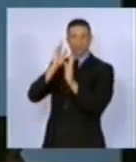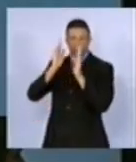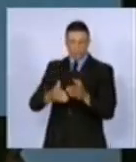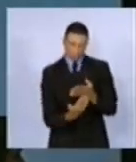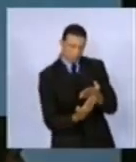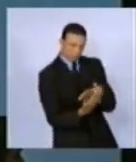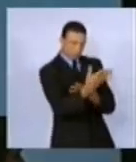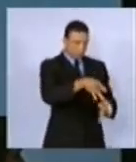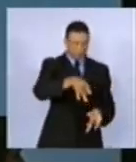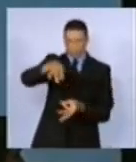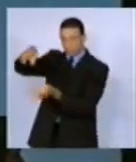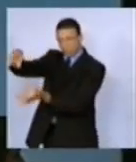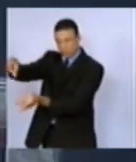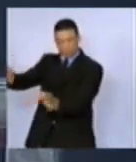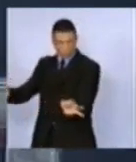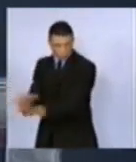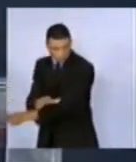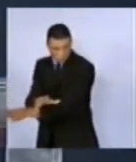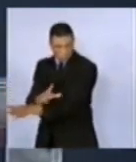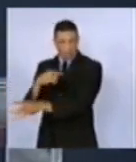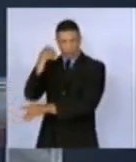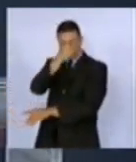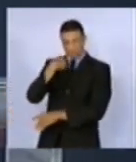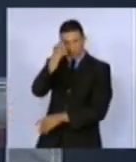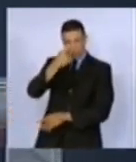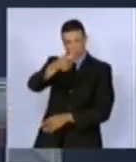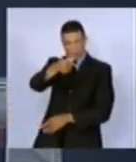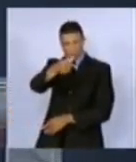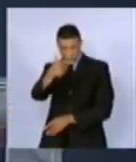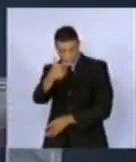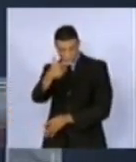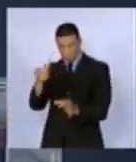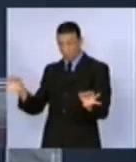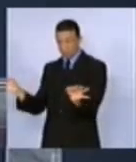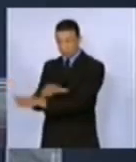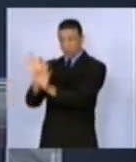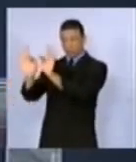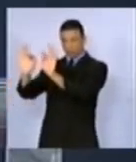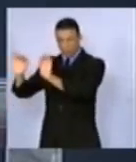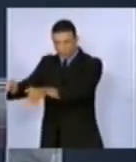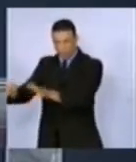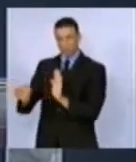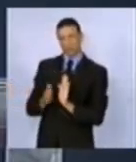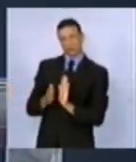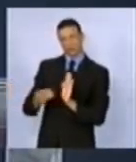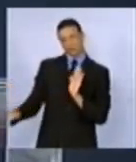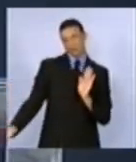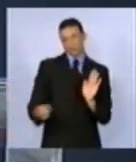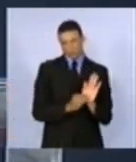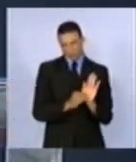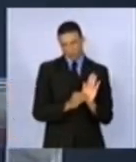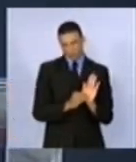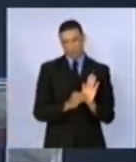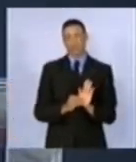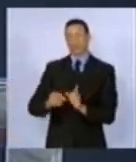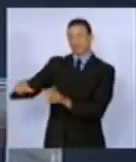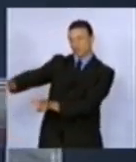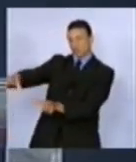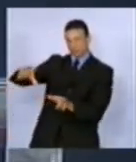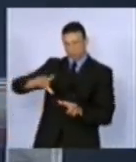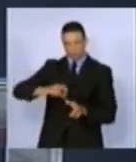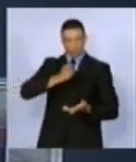tem validade de 72 horas a partir da data e hora que o interessado apresentou na Proposta o documento emitido então é o protocolo